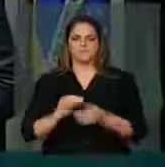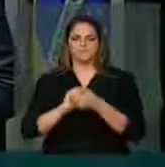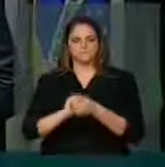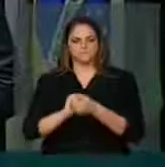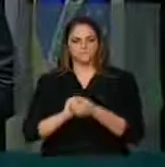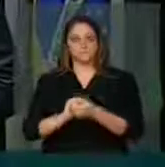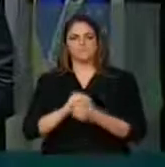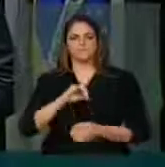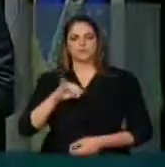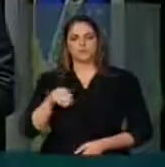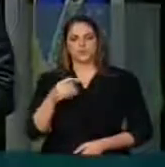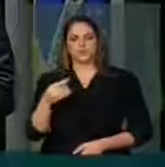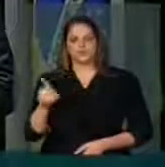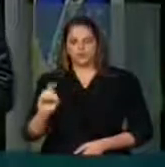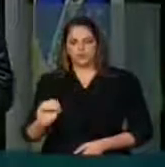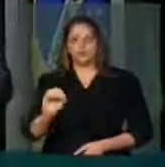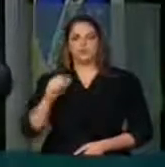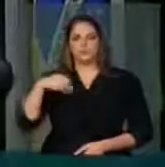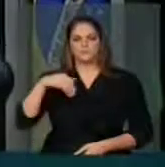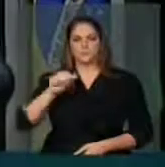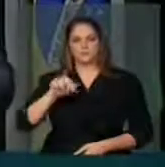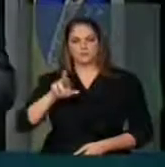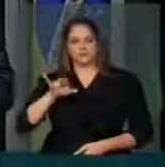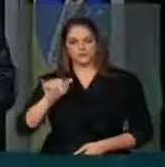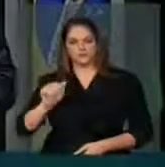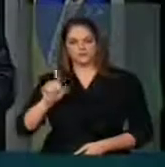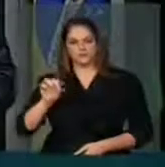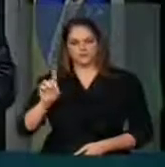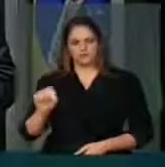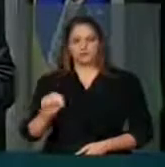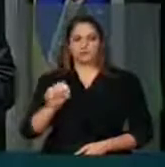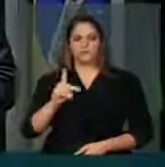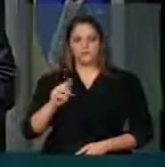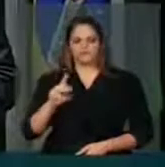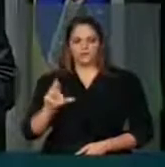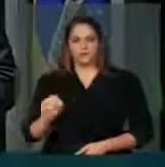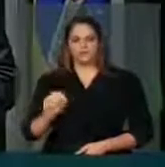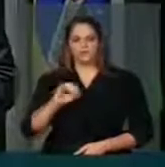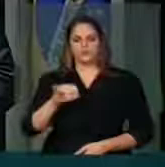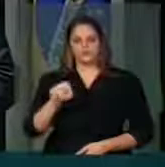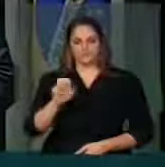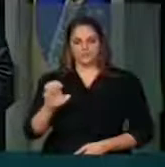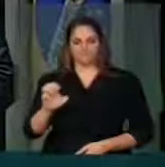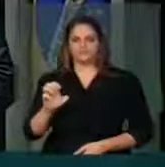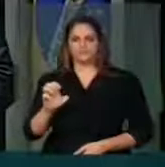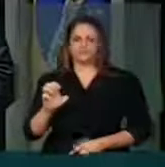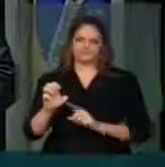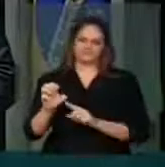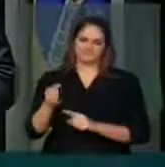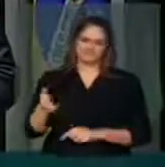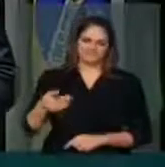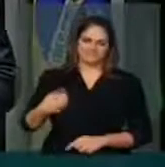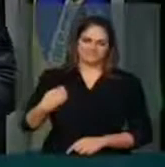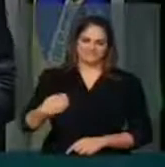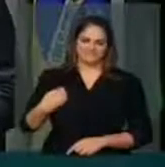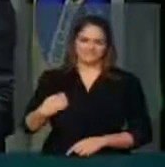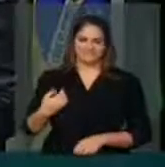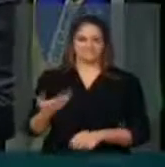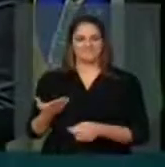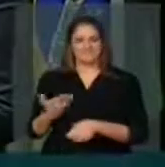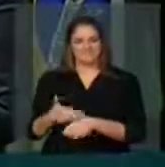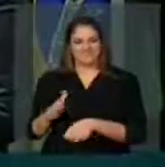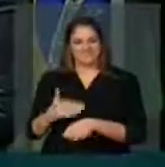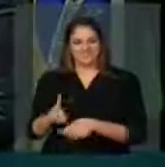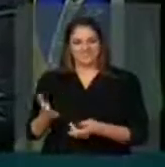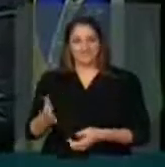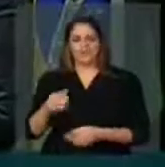também João, Maria Eduarda, Pedro, José, que ali está também treinando nessa bancada, e